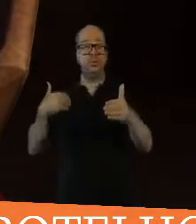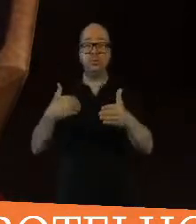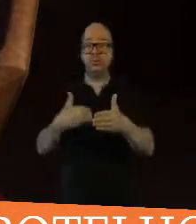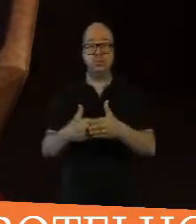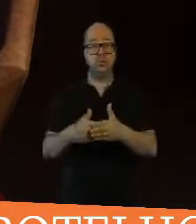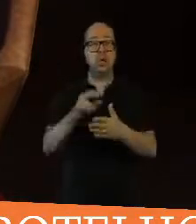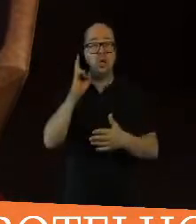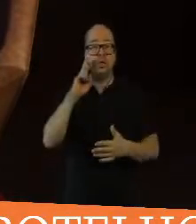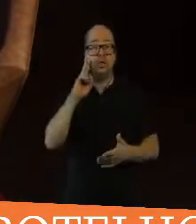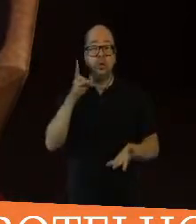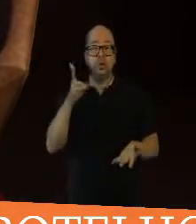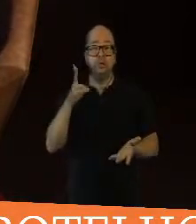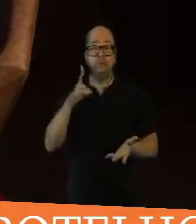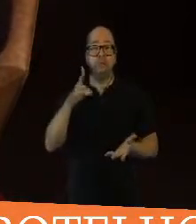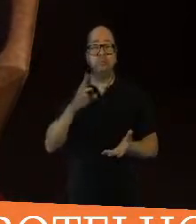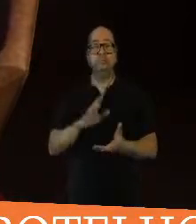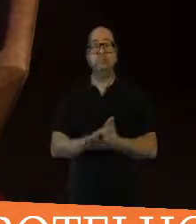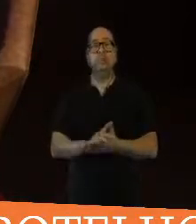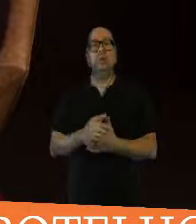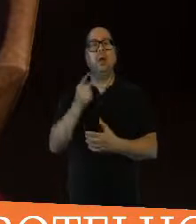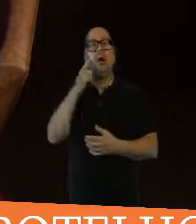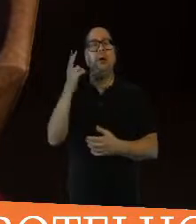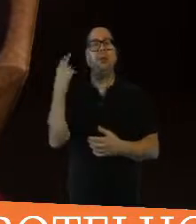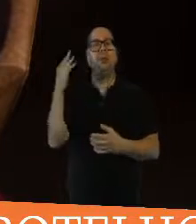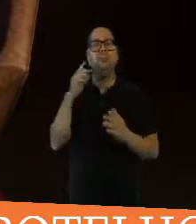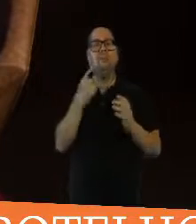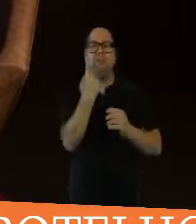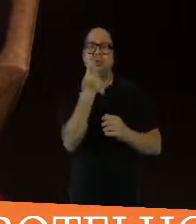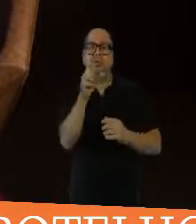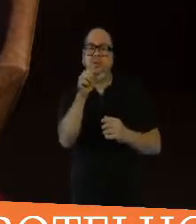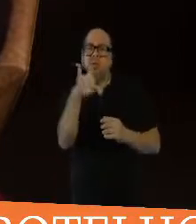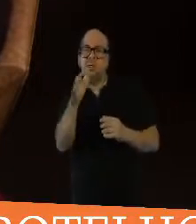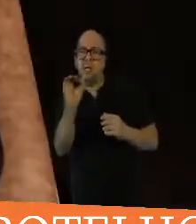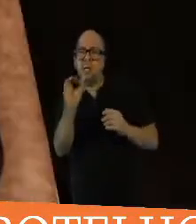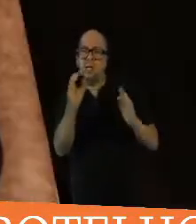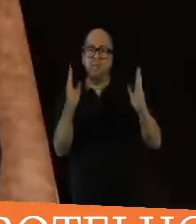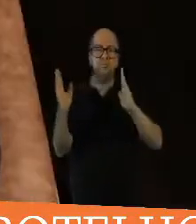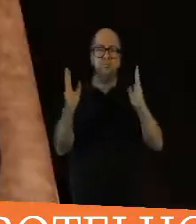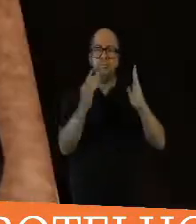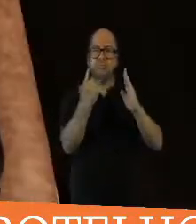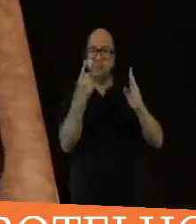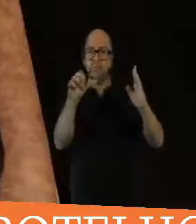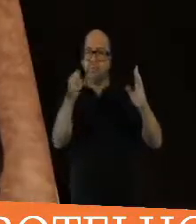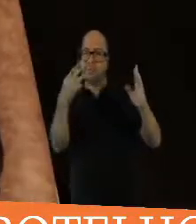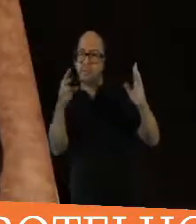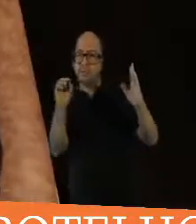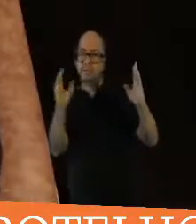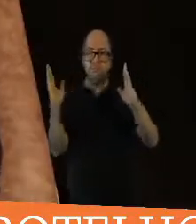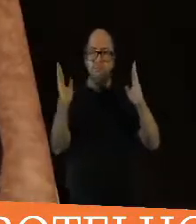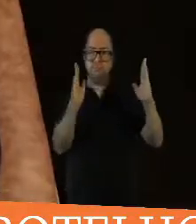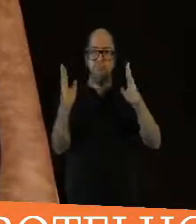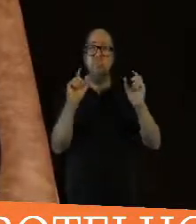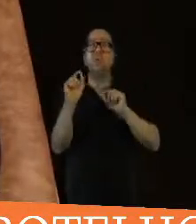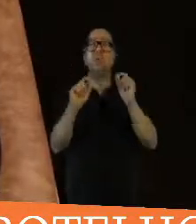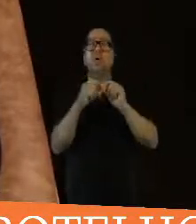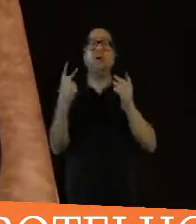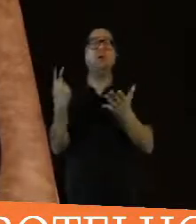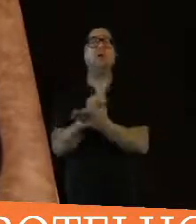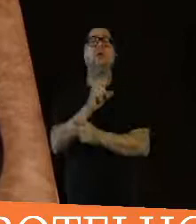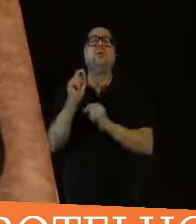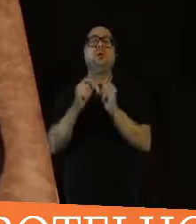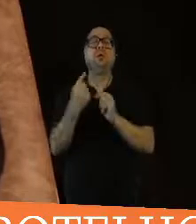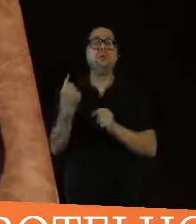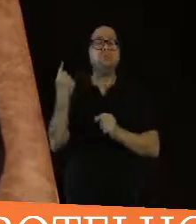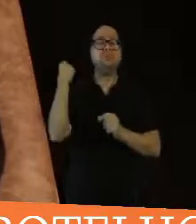ali entre as décadas de 1910 e 1930, a gente vê que a grande influência daquele pessoal que cantava naquela